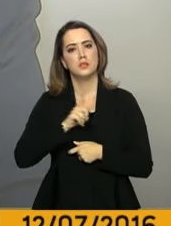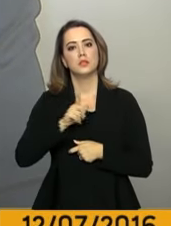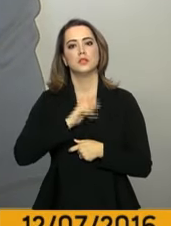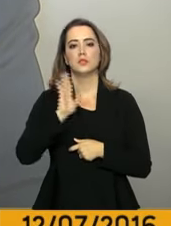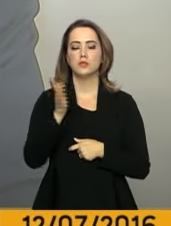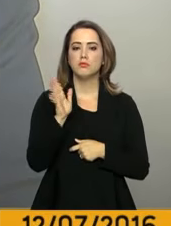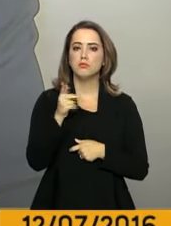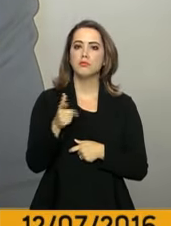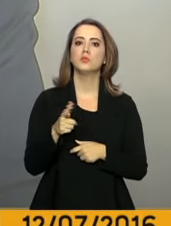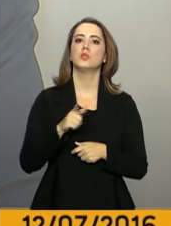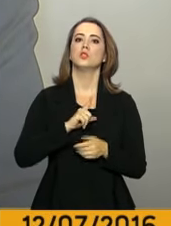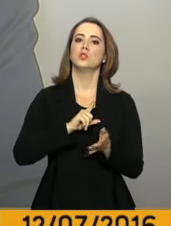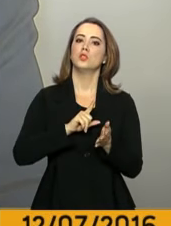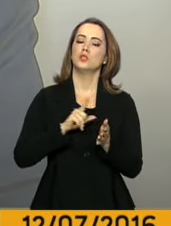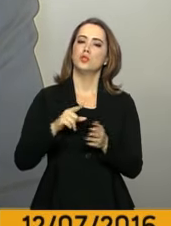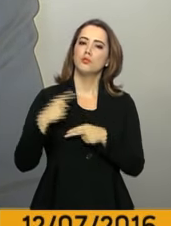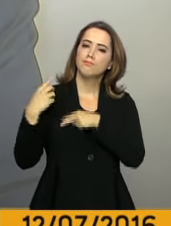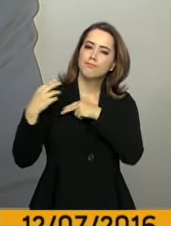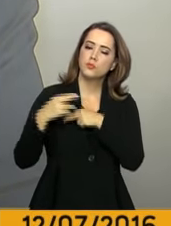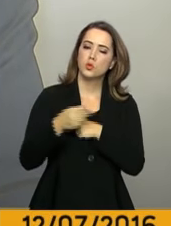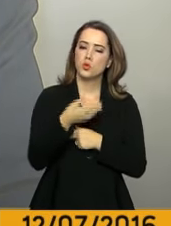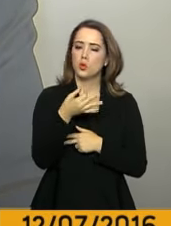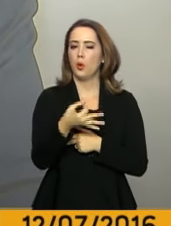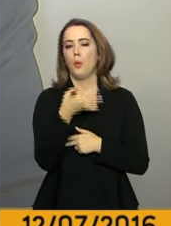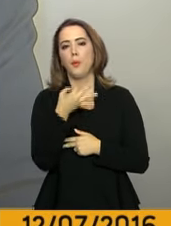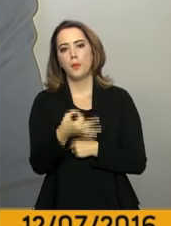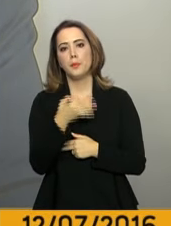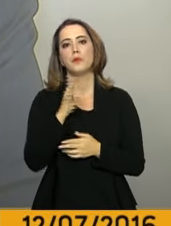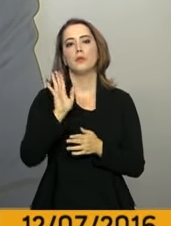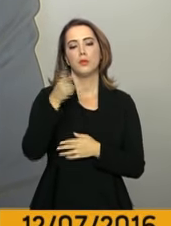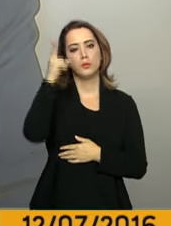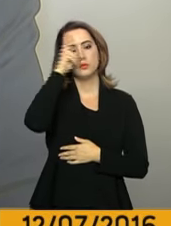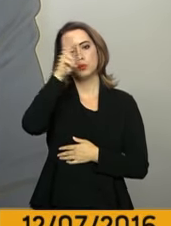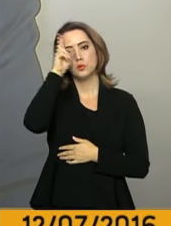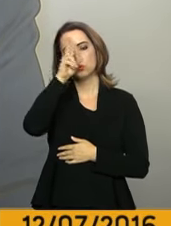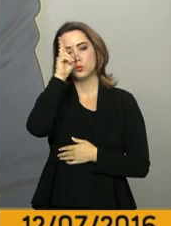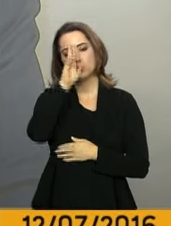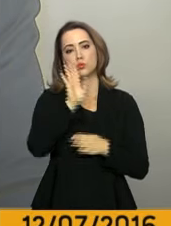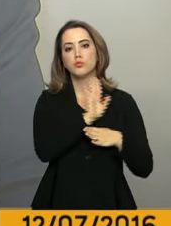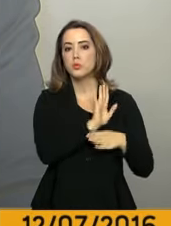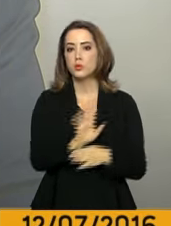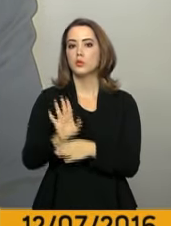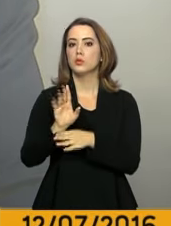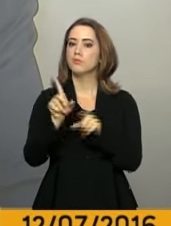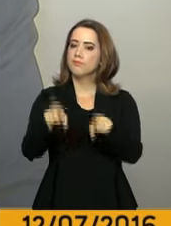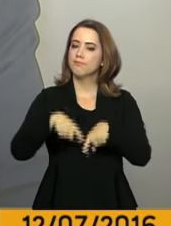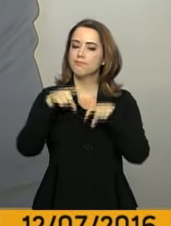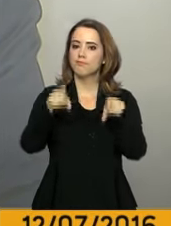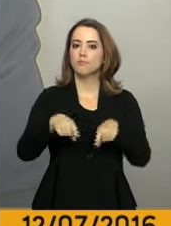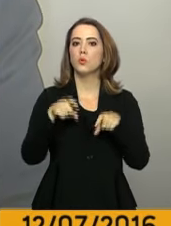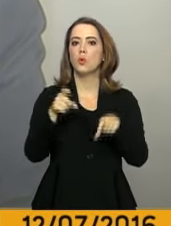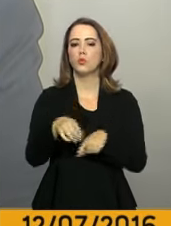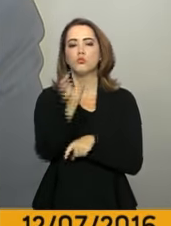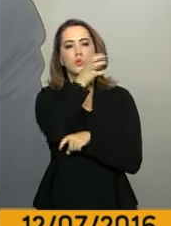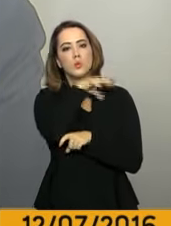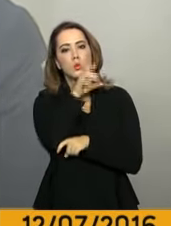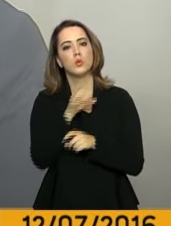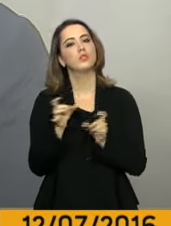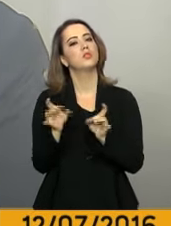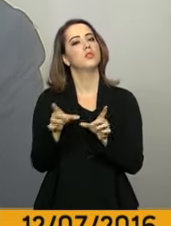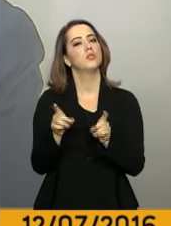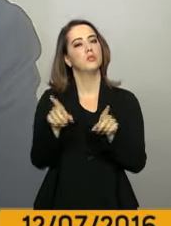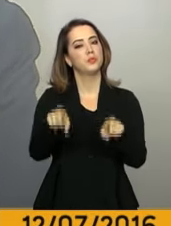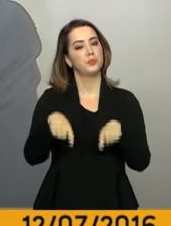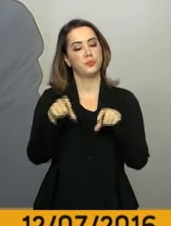históricas em favor da agricultura em favor do agronegócio mas de qualquer maneira é uma simbologia que eu